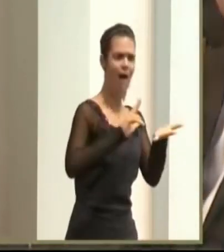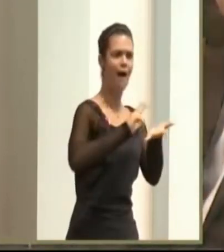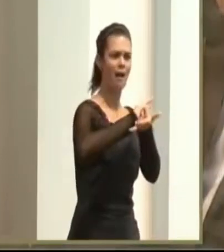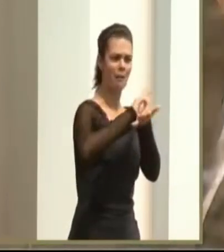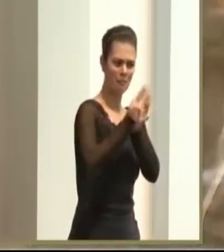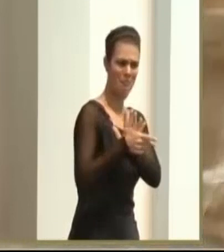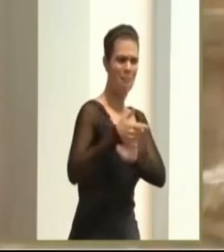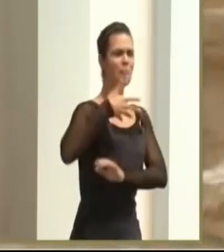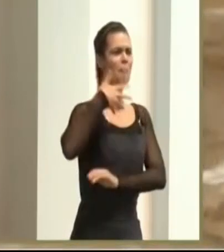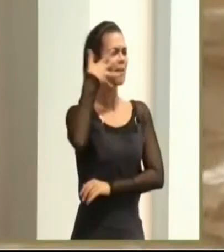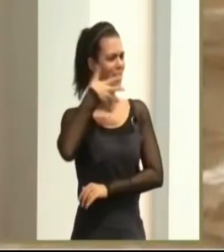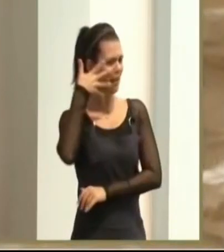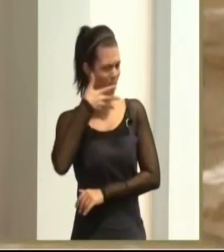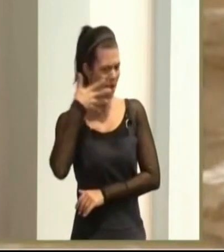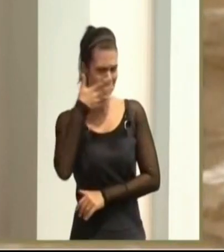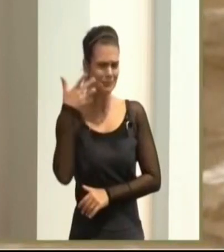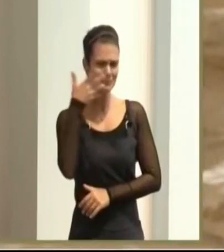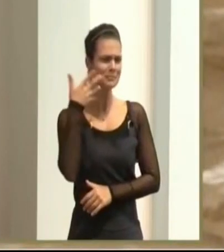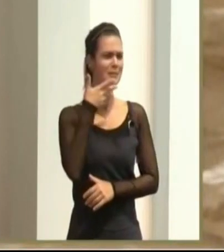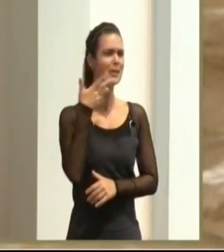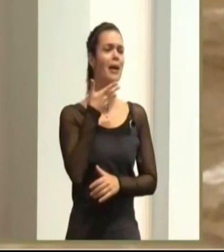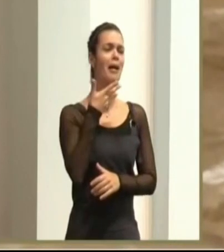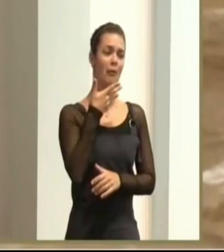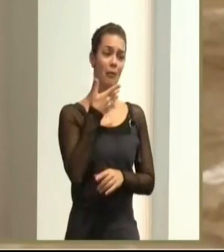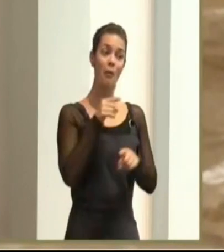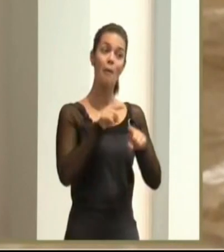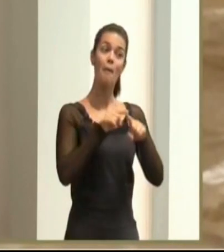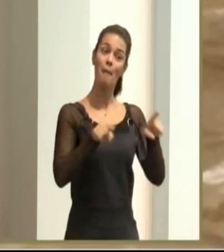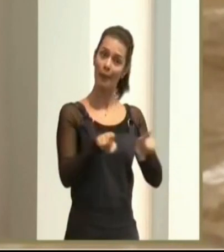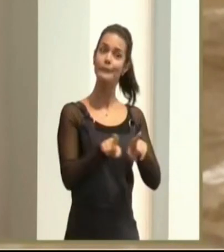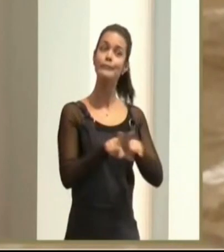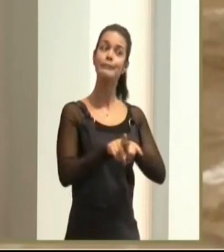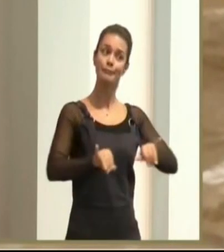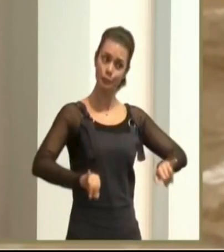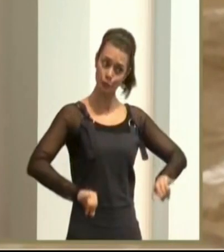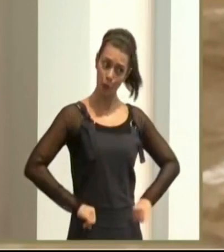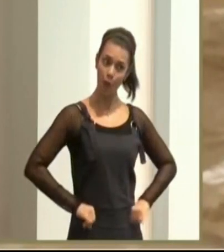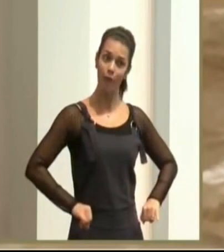as pregações, mas ele também sofreu.